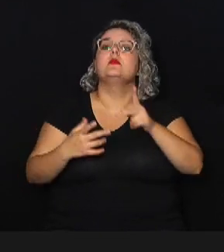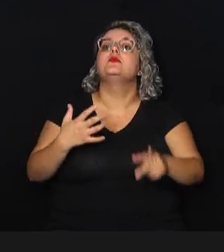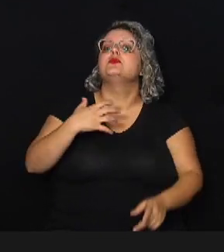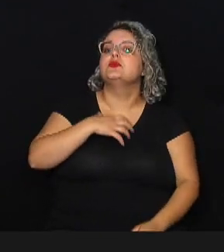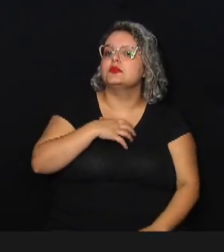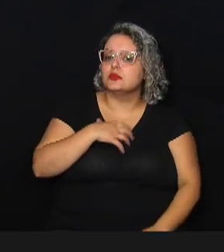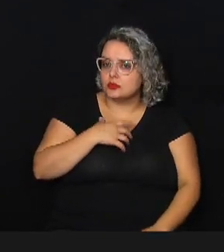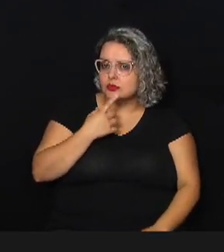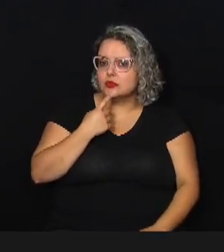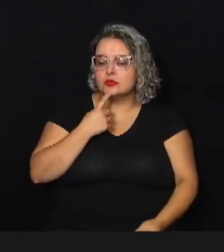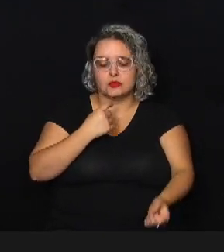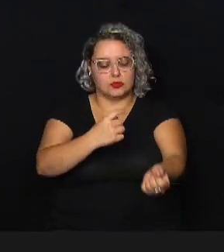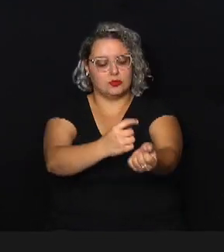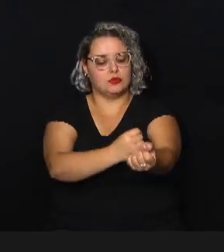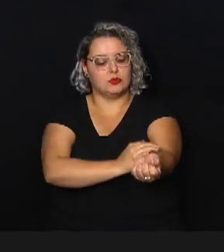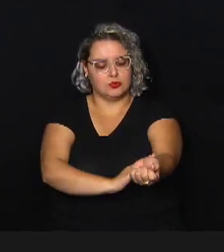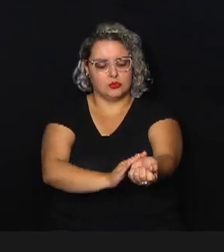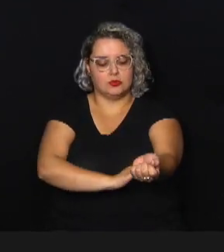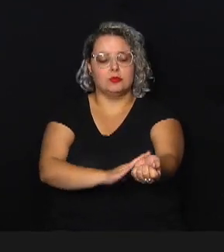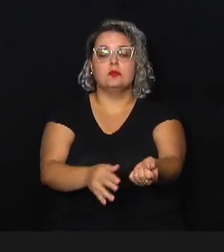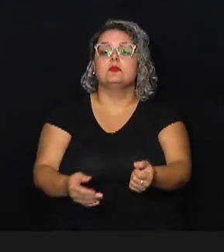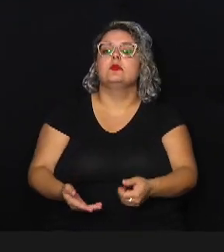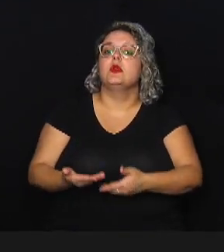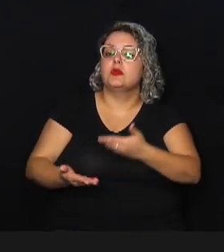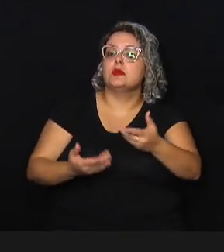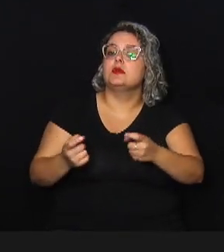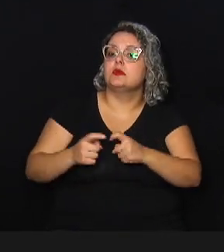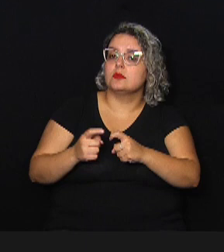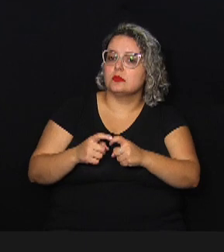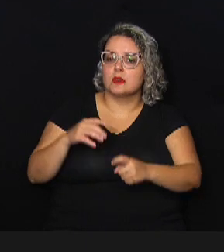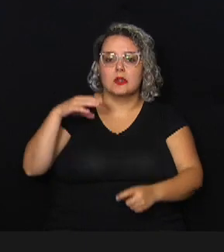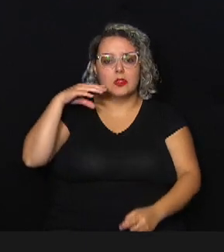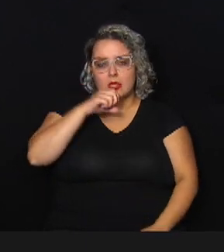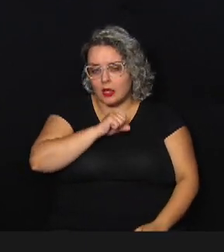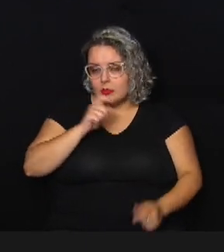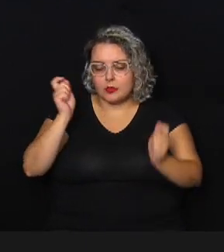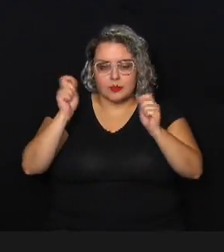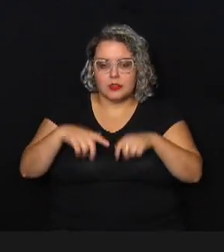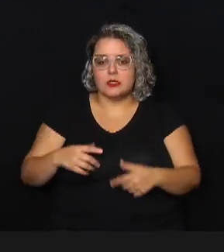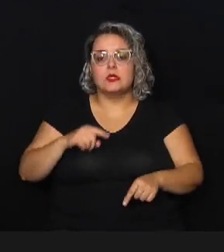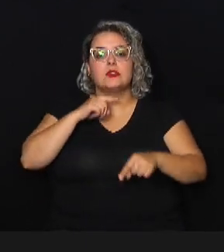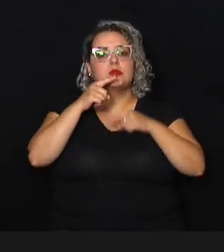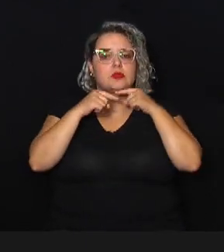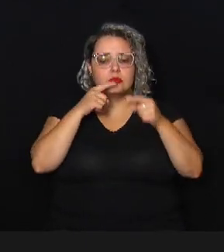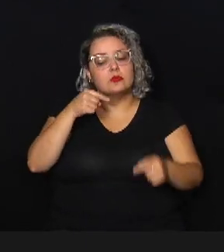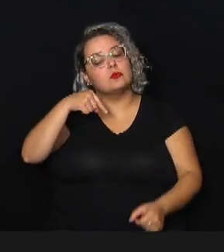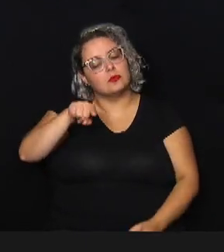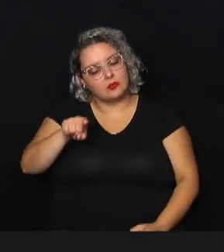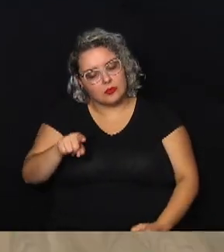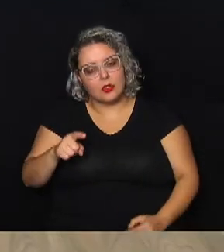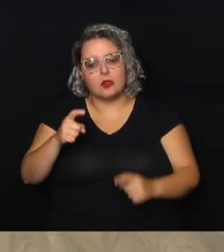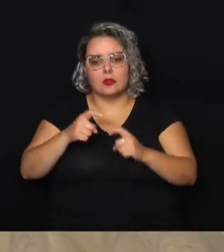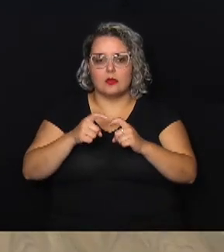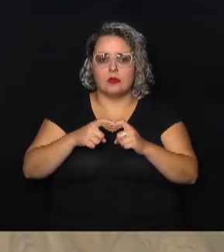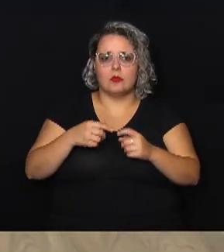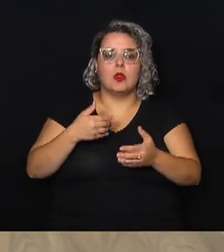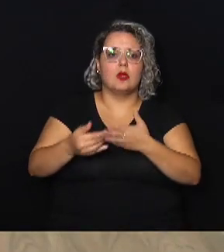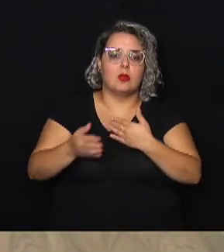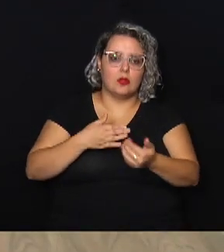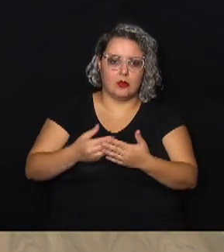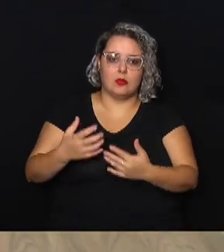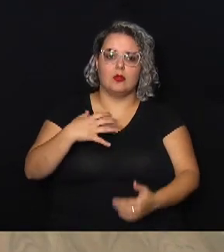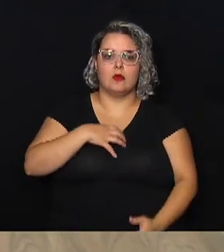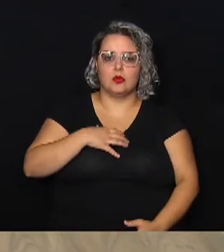para que procurem um serviço médico o mais breve possível. Na dúvida, vai para o médico. Qualquer sintomas, né?